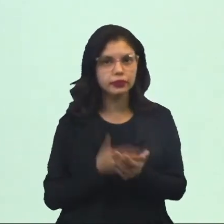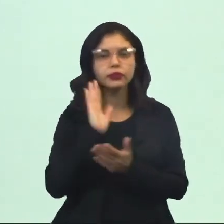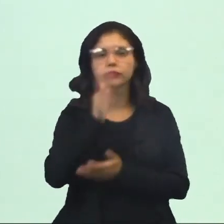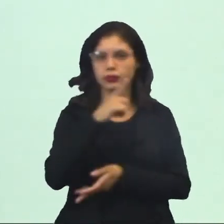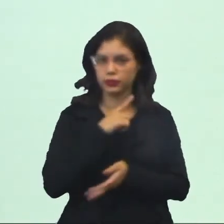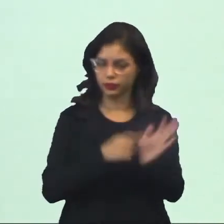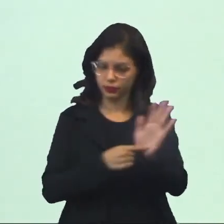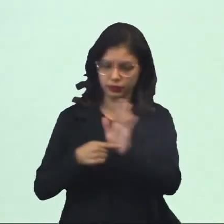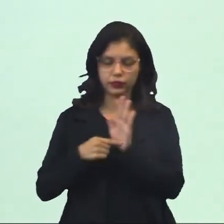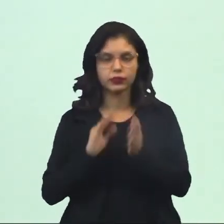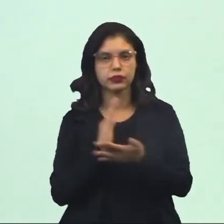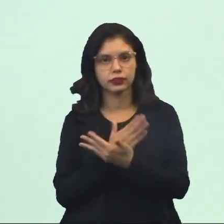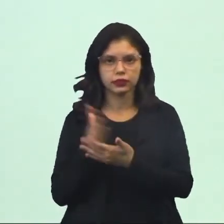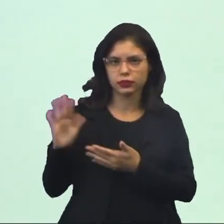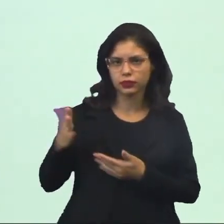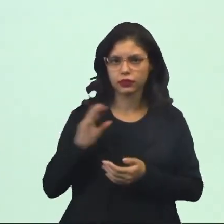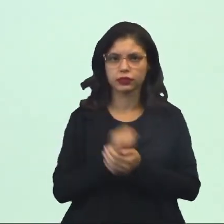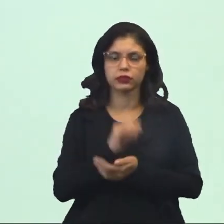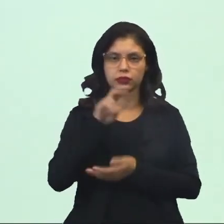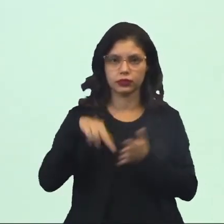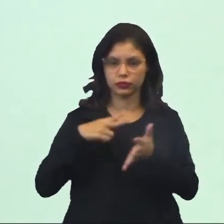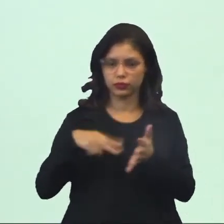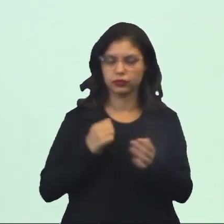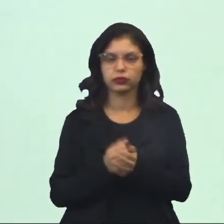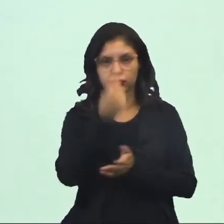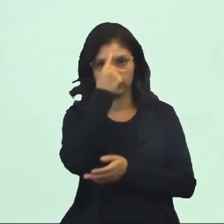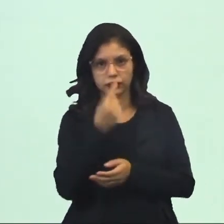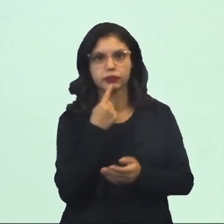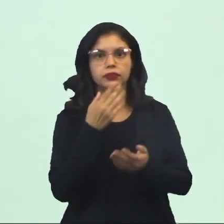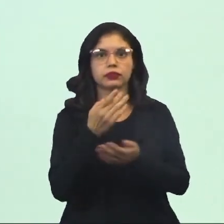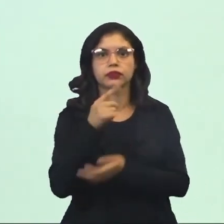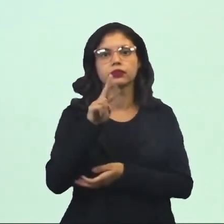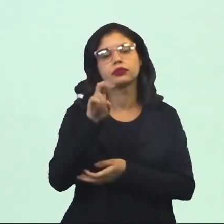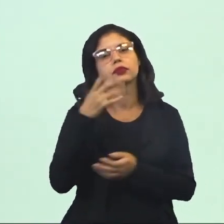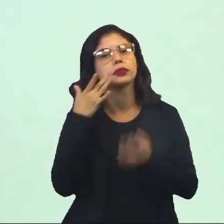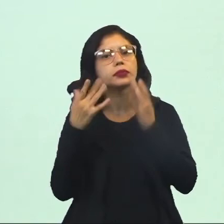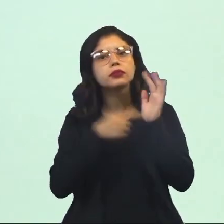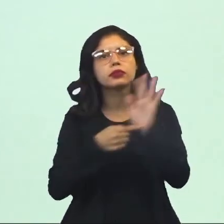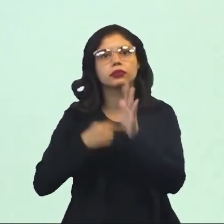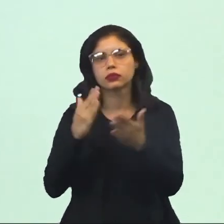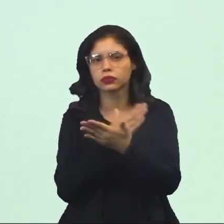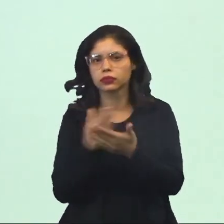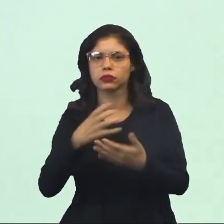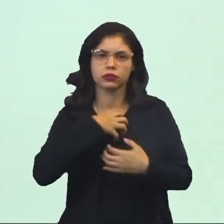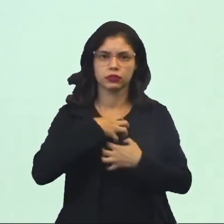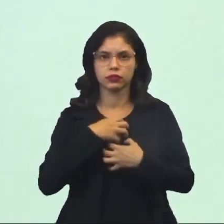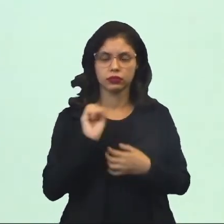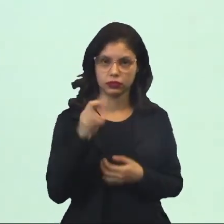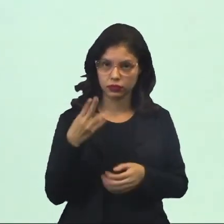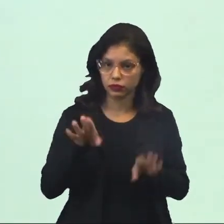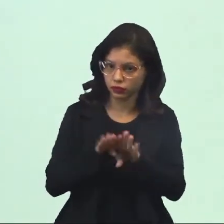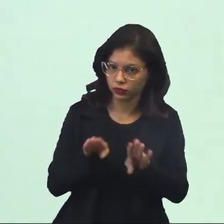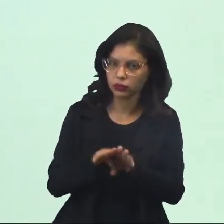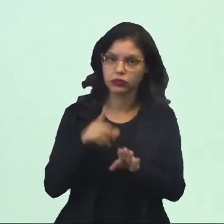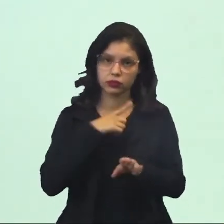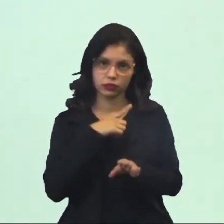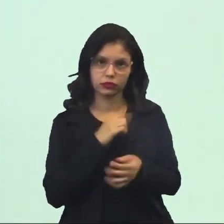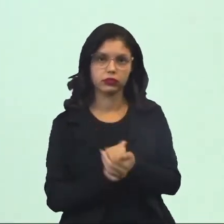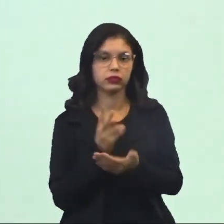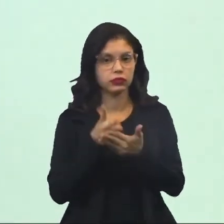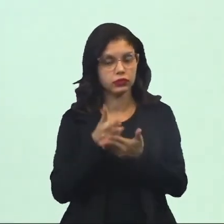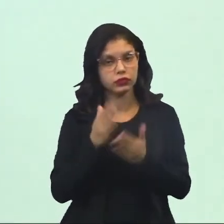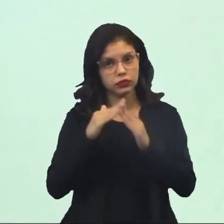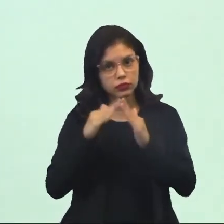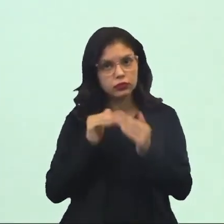deve ter apresentado, talvez, uma coreografia, uma encenação, uma apresentação de alguns desses ritmos. Ou então, até mesmo na sua